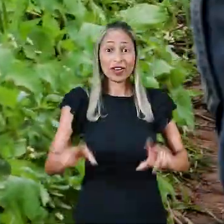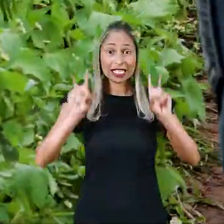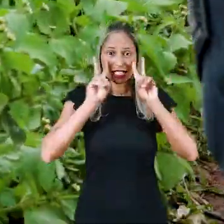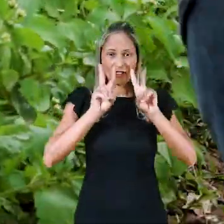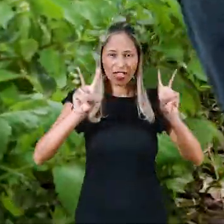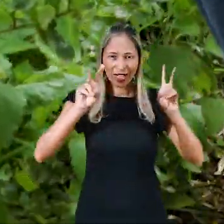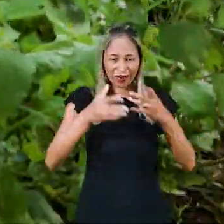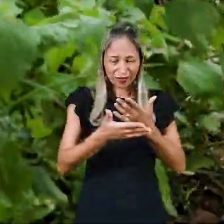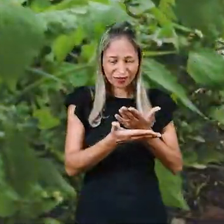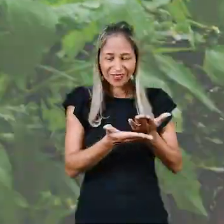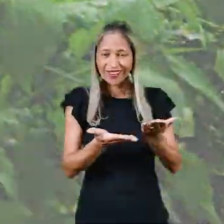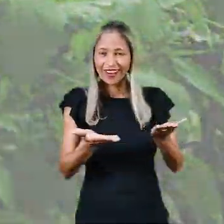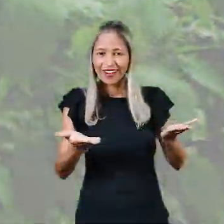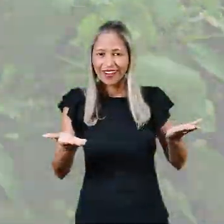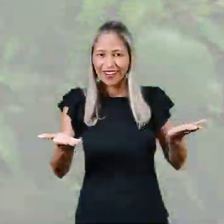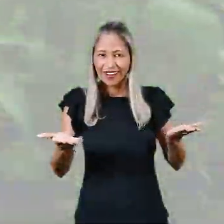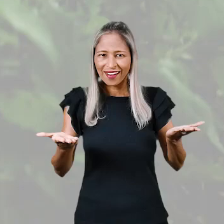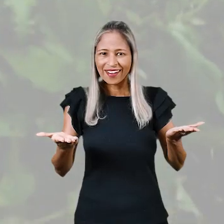Tá vendo isso aqui?